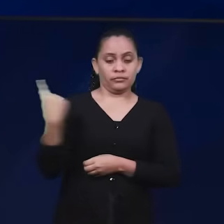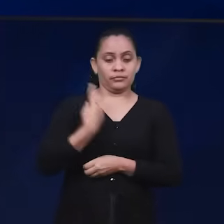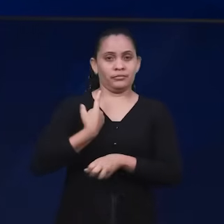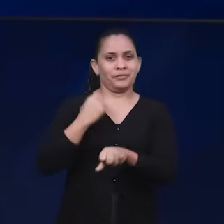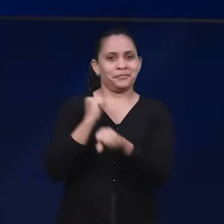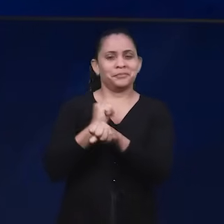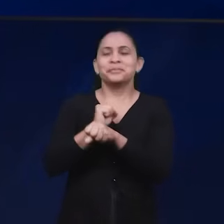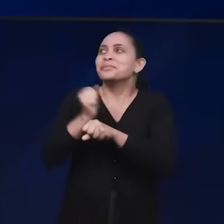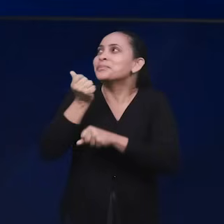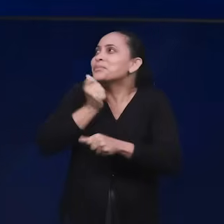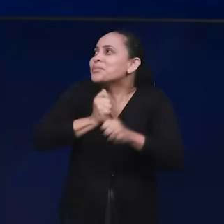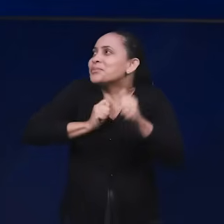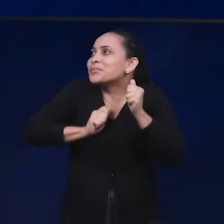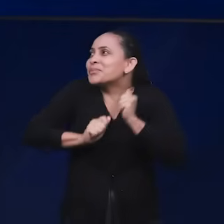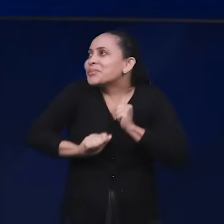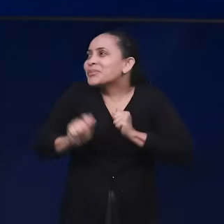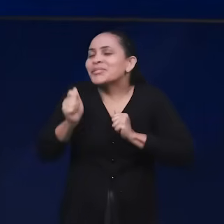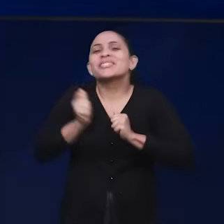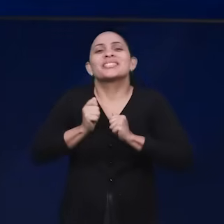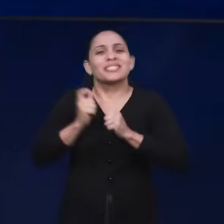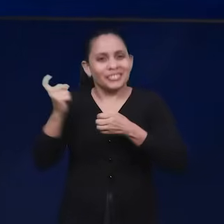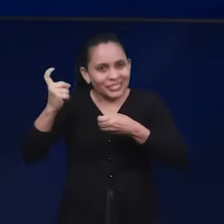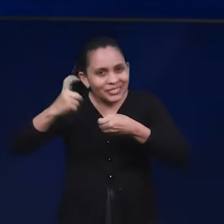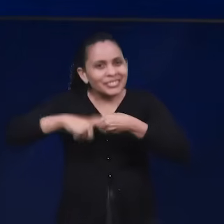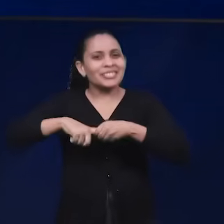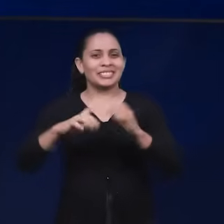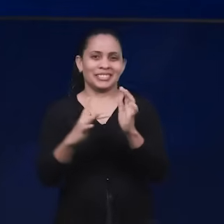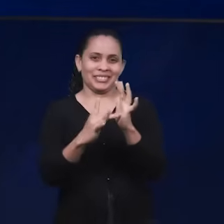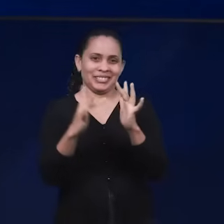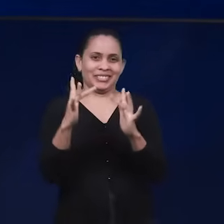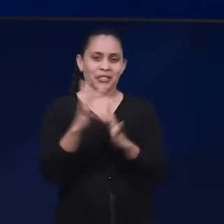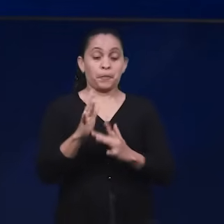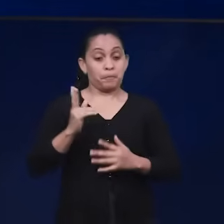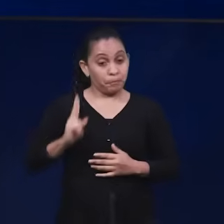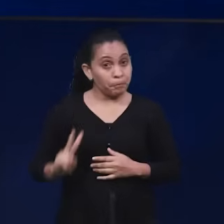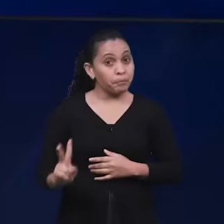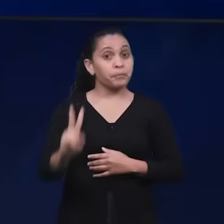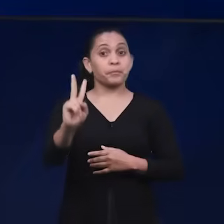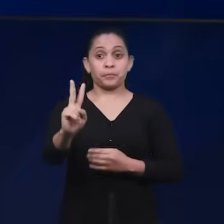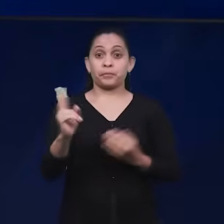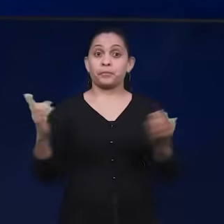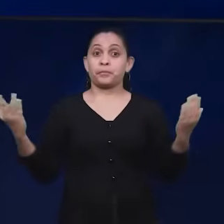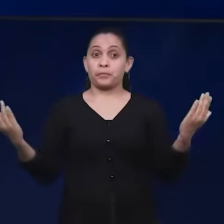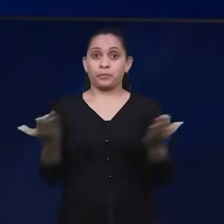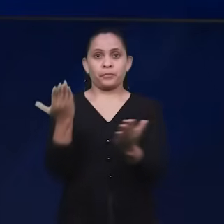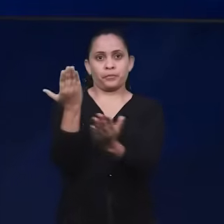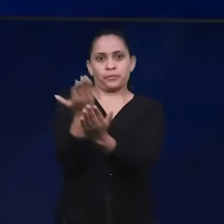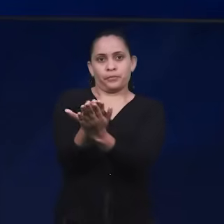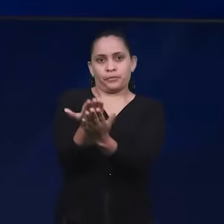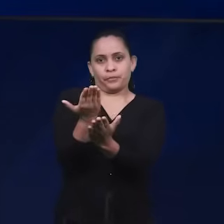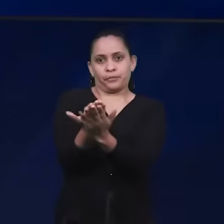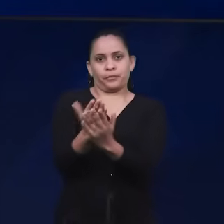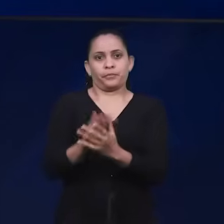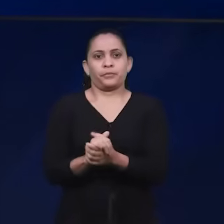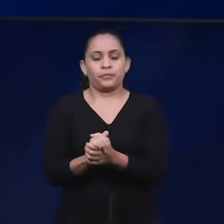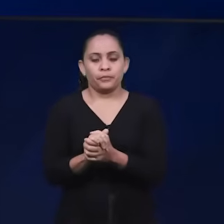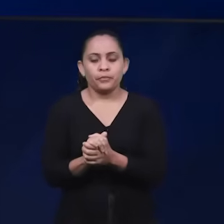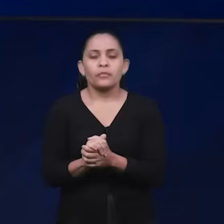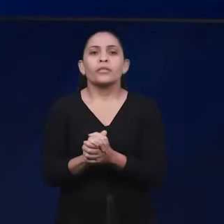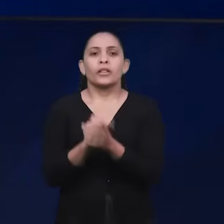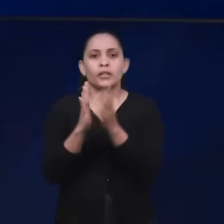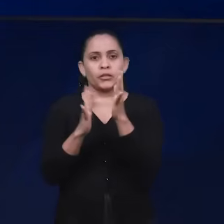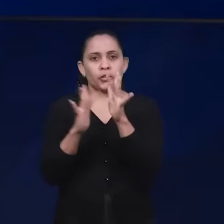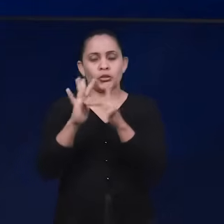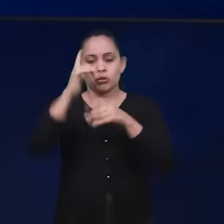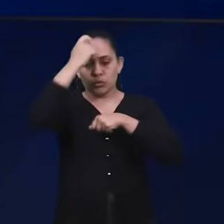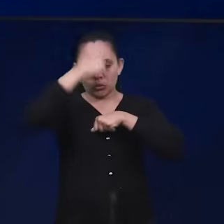aguarda ansiosamente a sua vinda. Vamos continuar nesse estudo de Jesus como